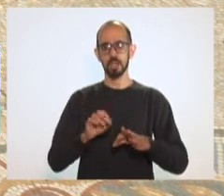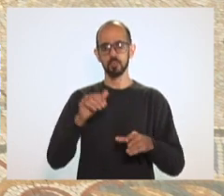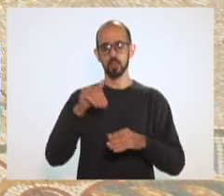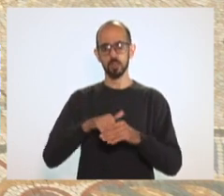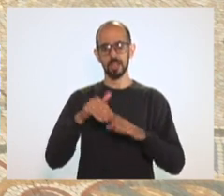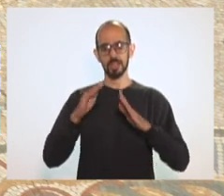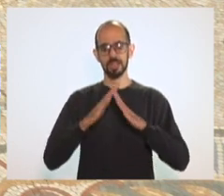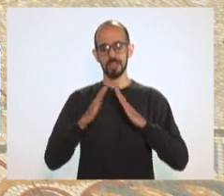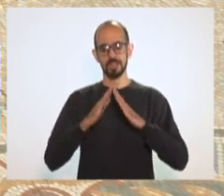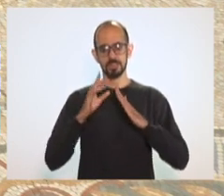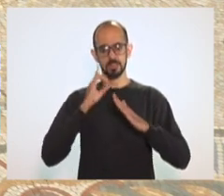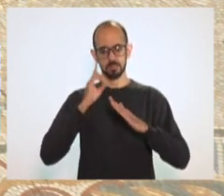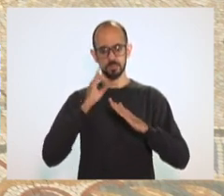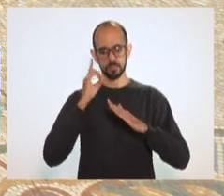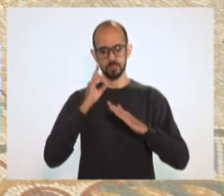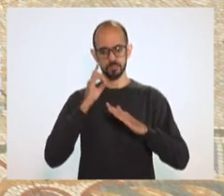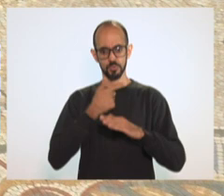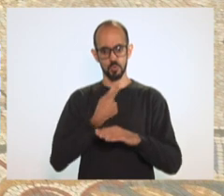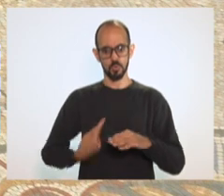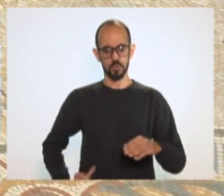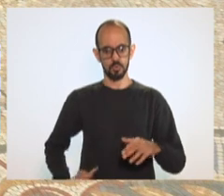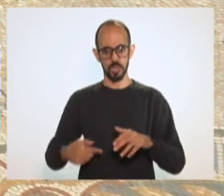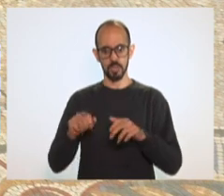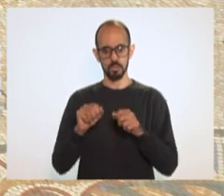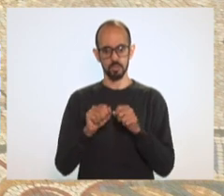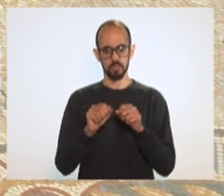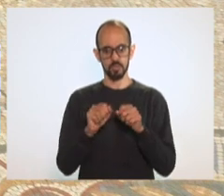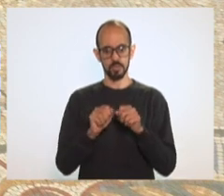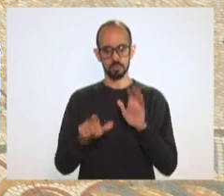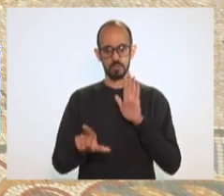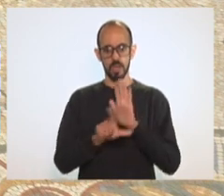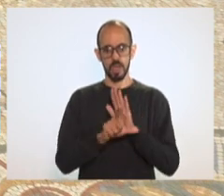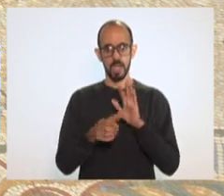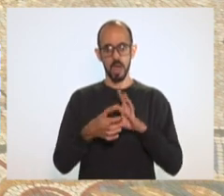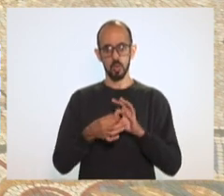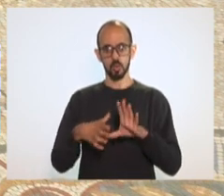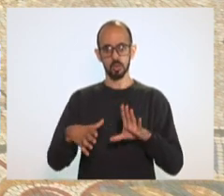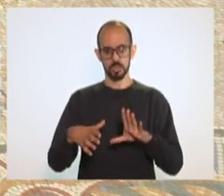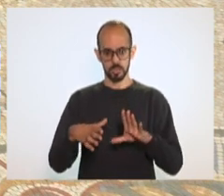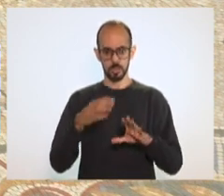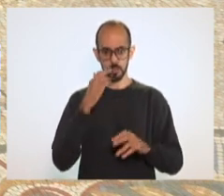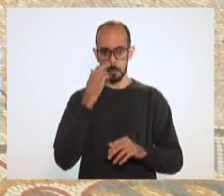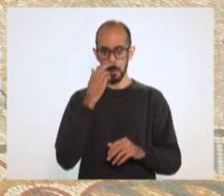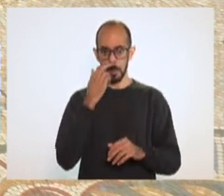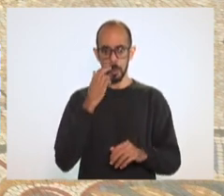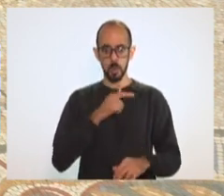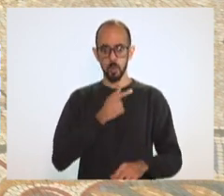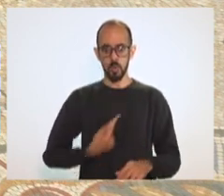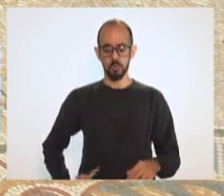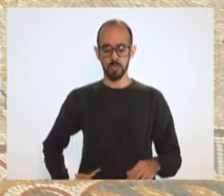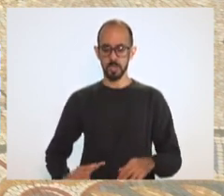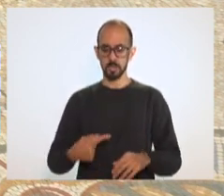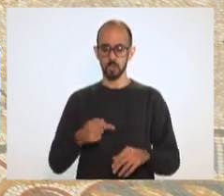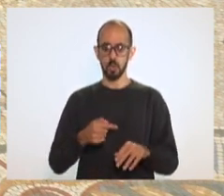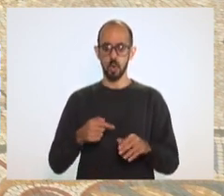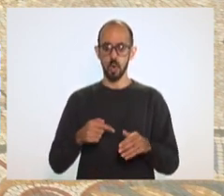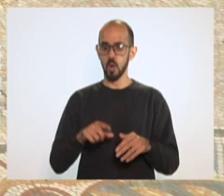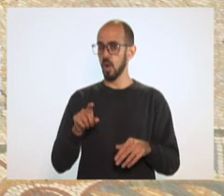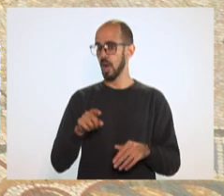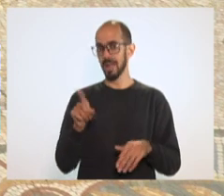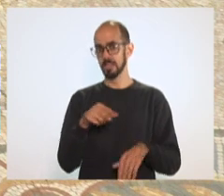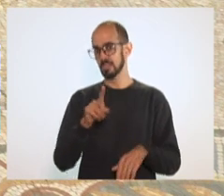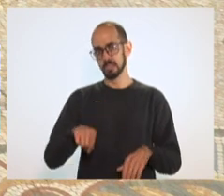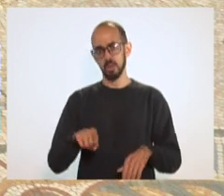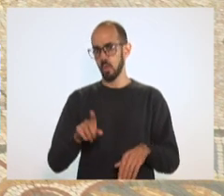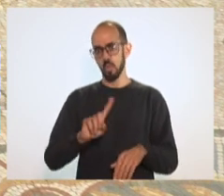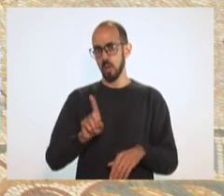do estado já teria uma lei autorizando ele a compor consórcio. O governador do estado do Rio de Janeiro vetou essa lei. Então, hoje,